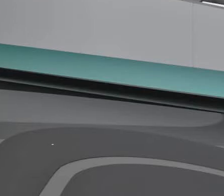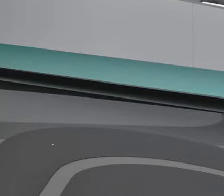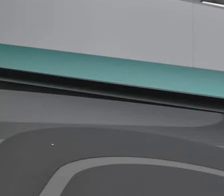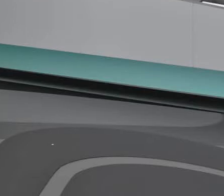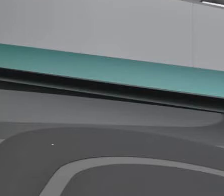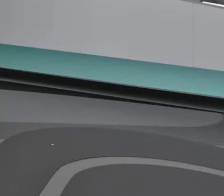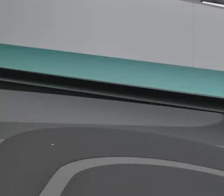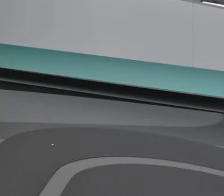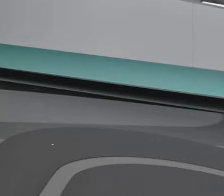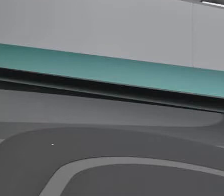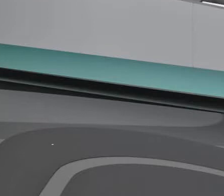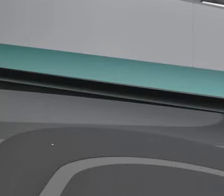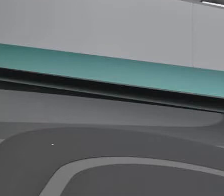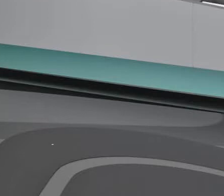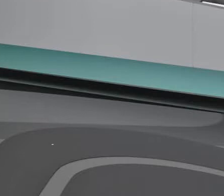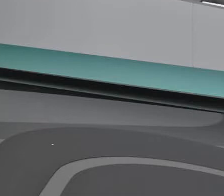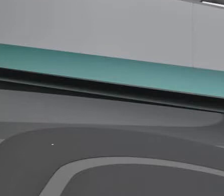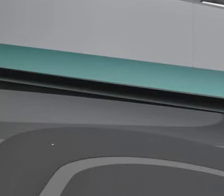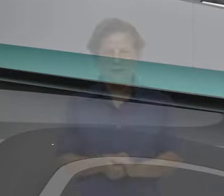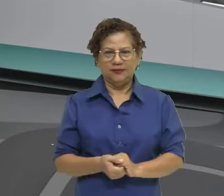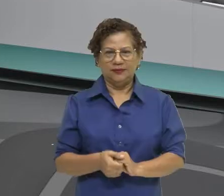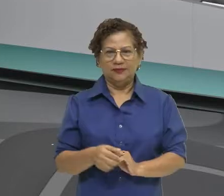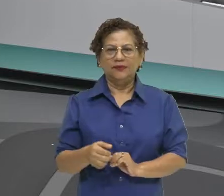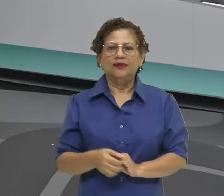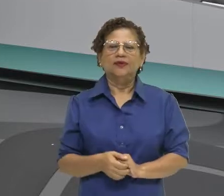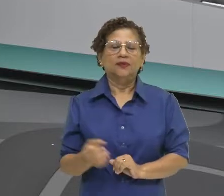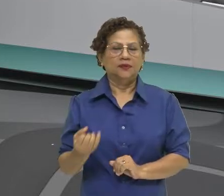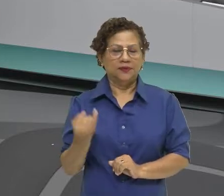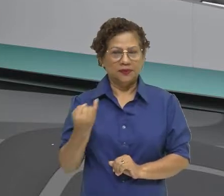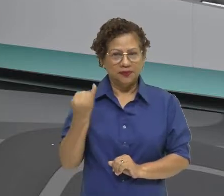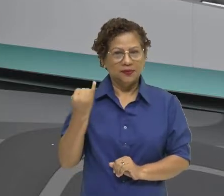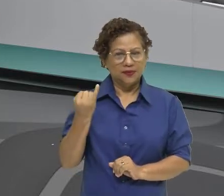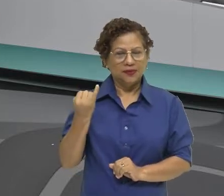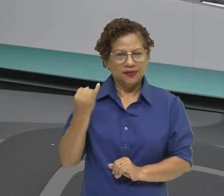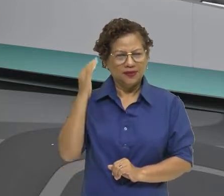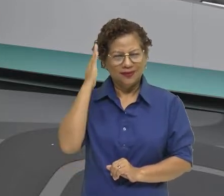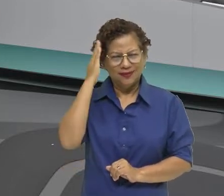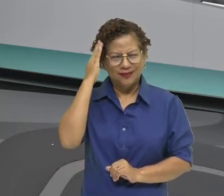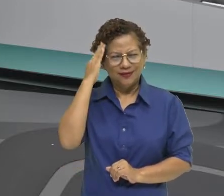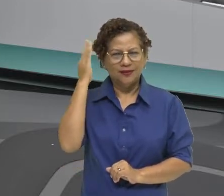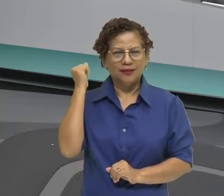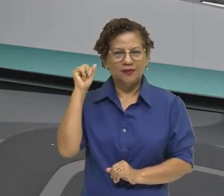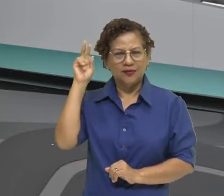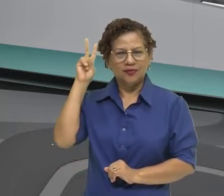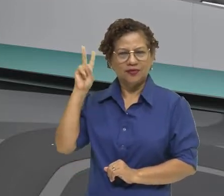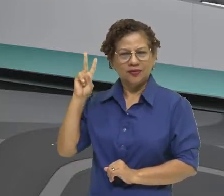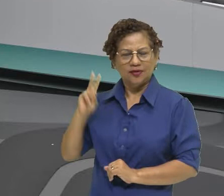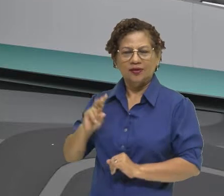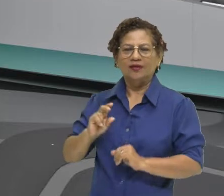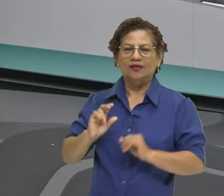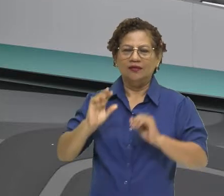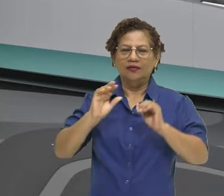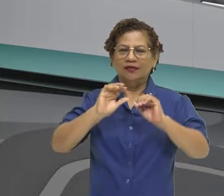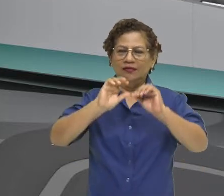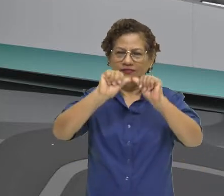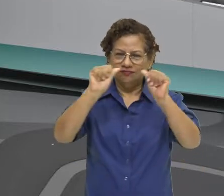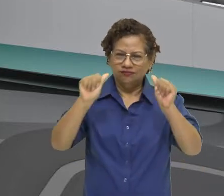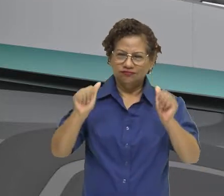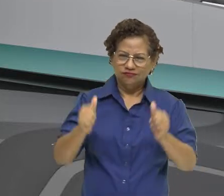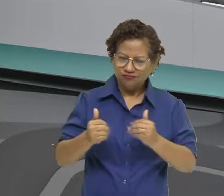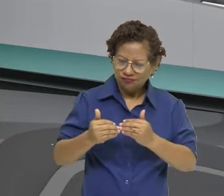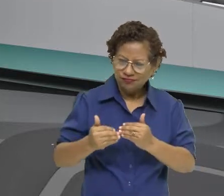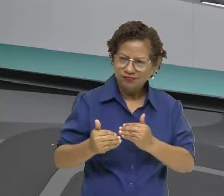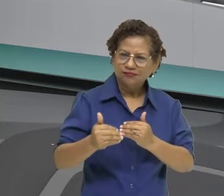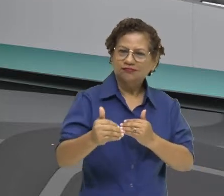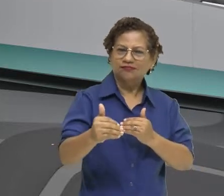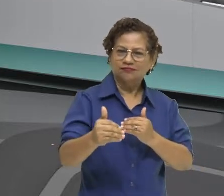É importante a gente ter em mente que a história da arte ela vai caminhando de acordo com o decorrer da história